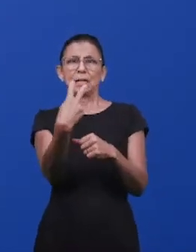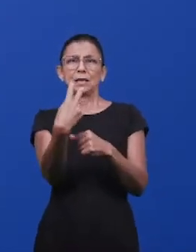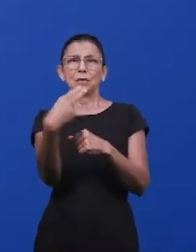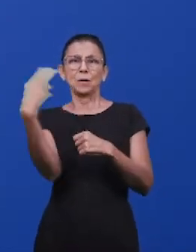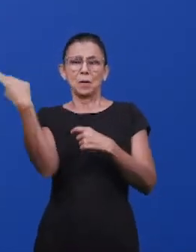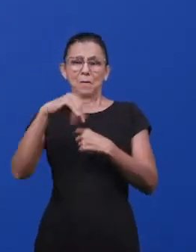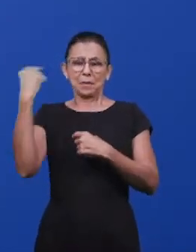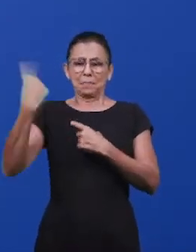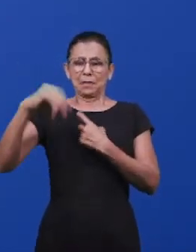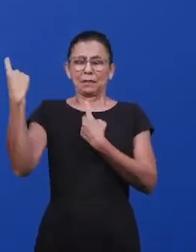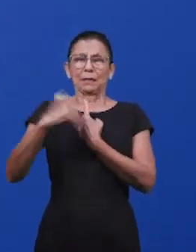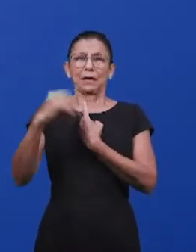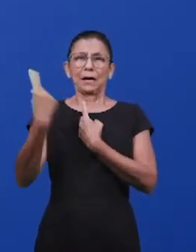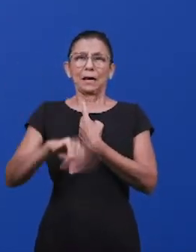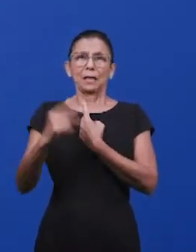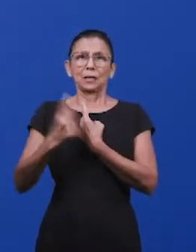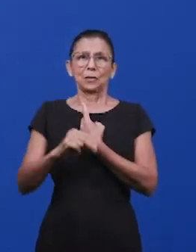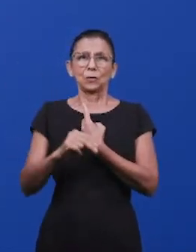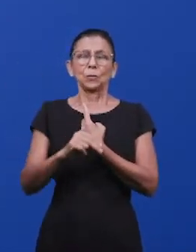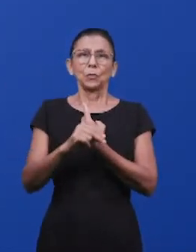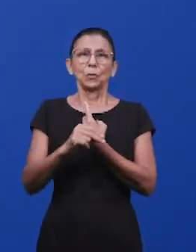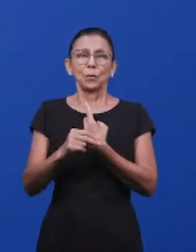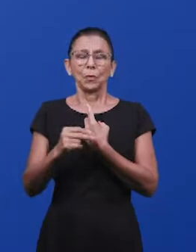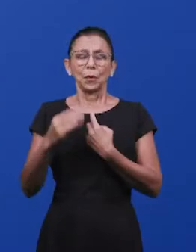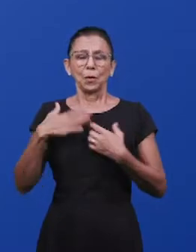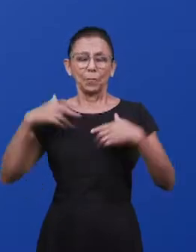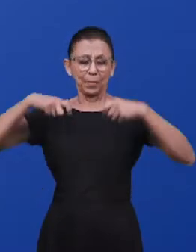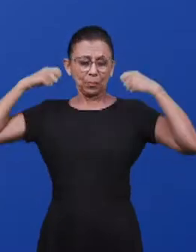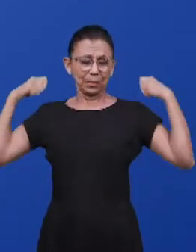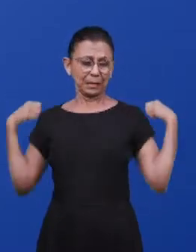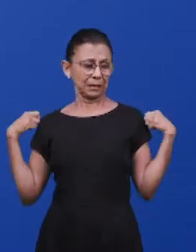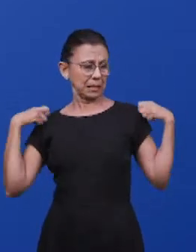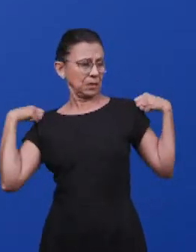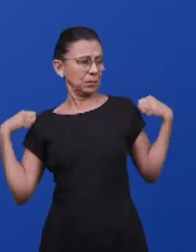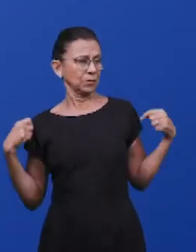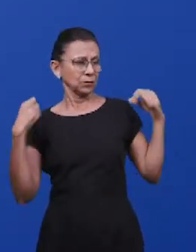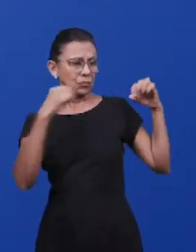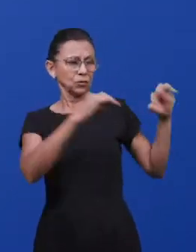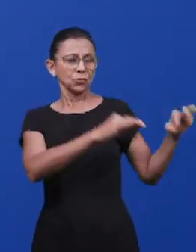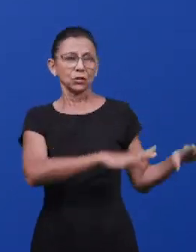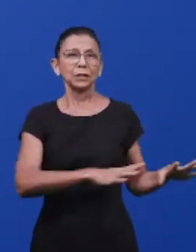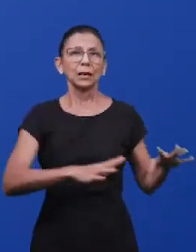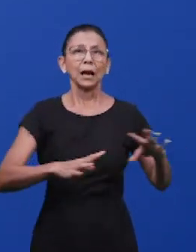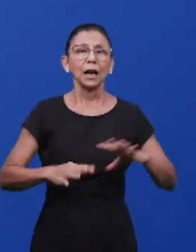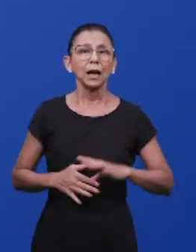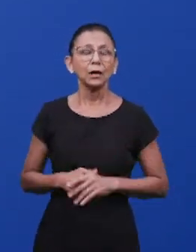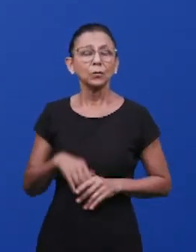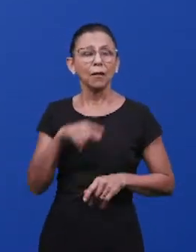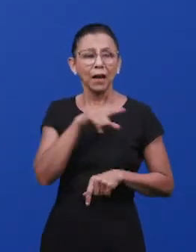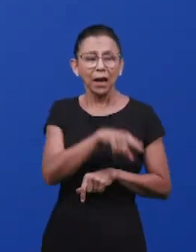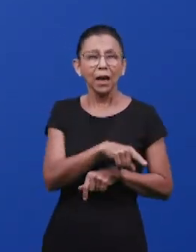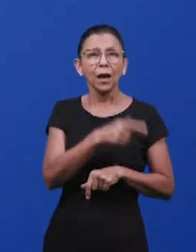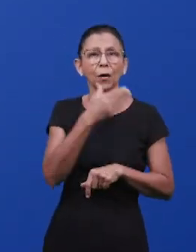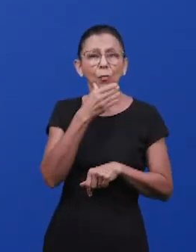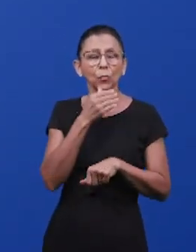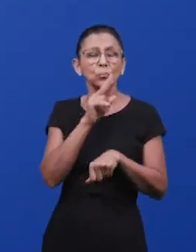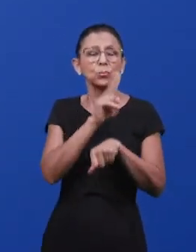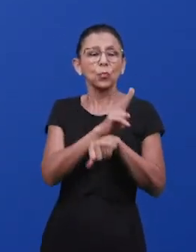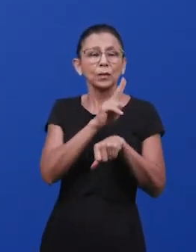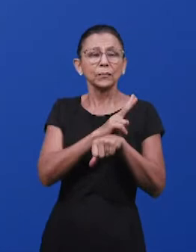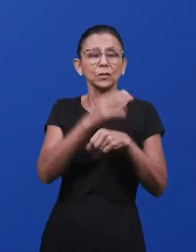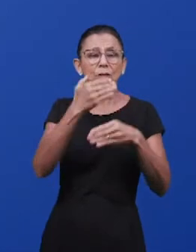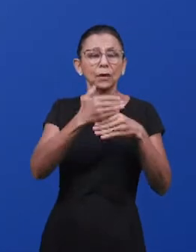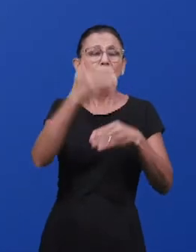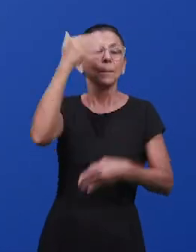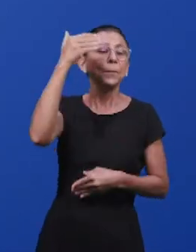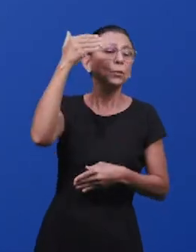me feriram, tiraram-me o meu manto, os guardas dos muros. Compare com o que está escrito em